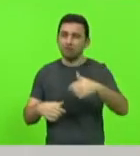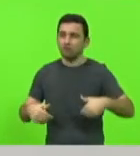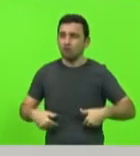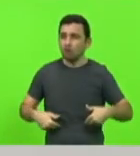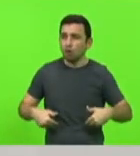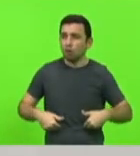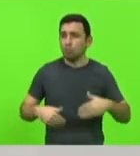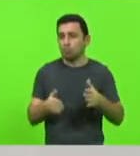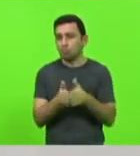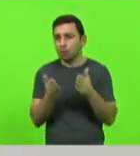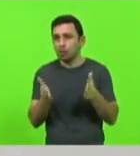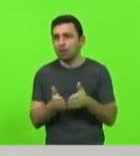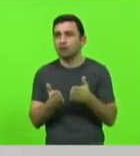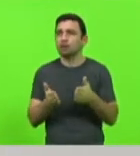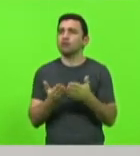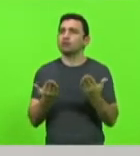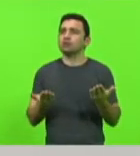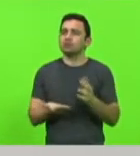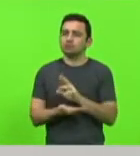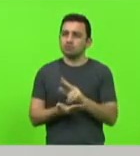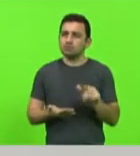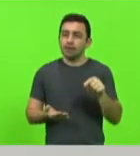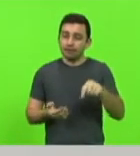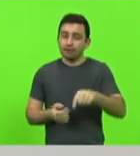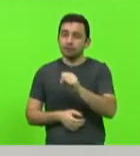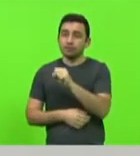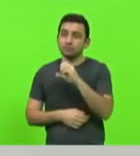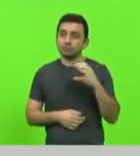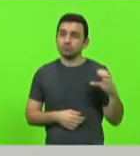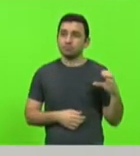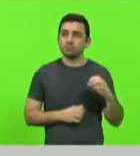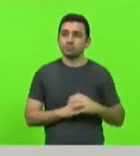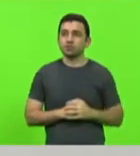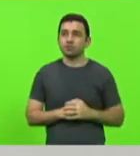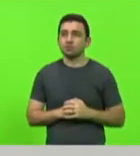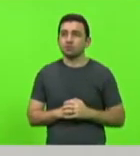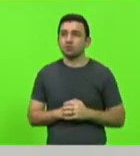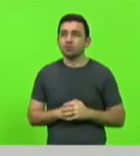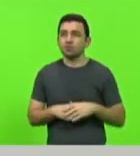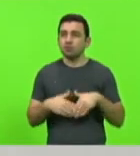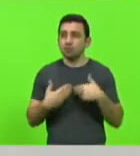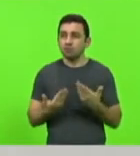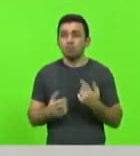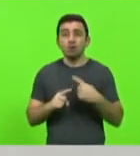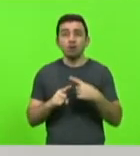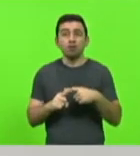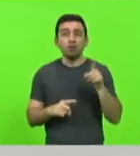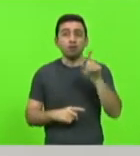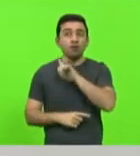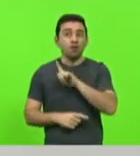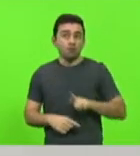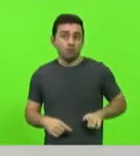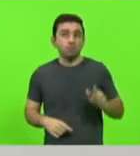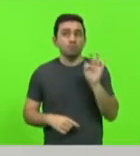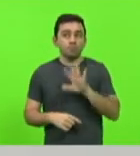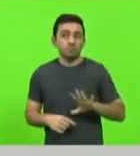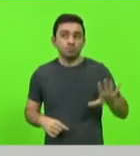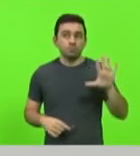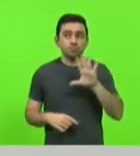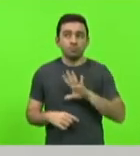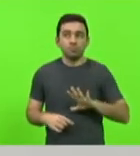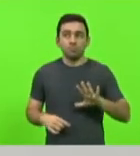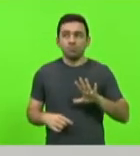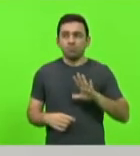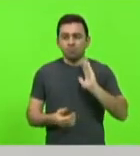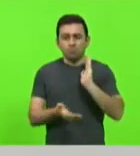à desnutrição mundial, e Santa Catarina, por conta do que o governo federal vem acabando